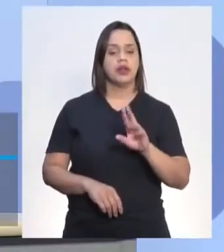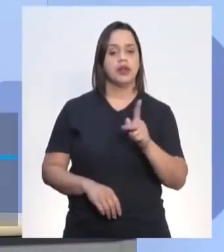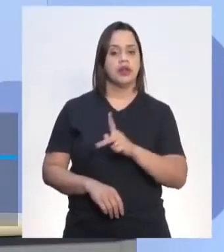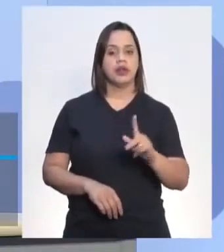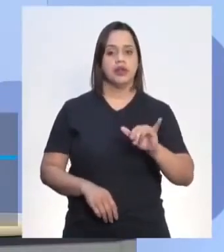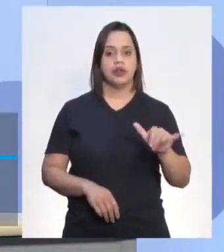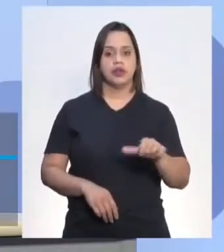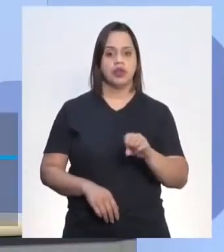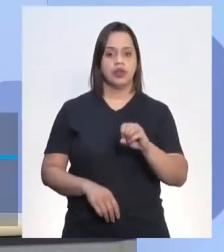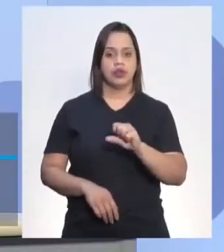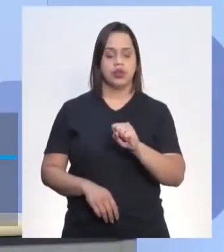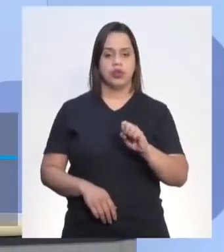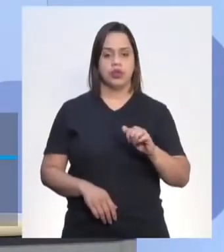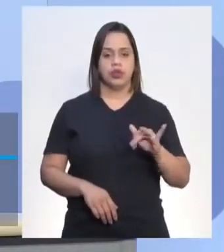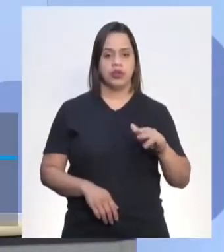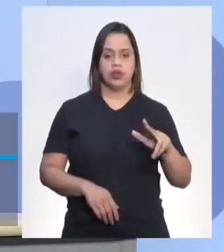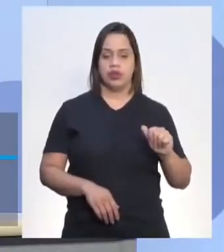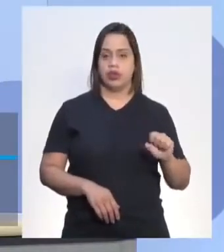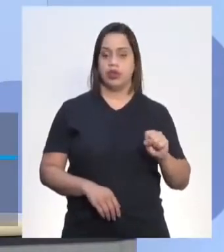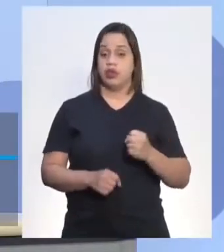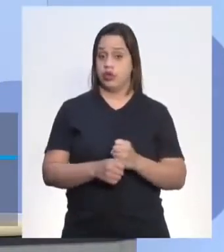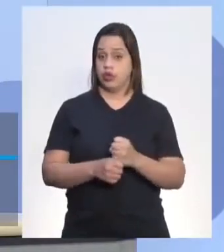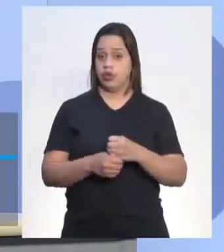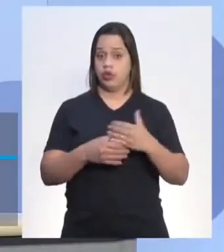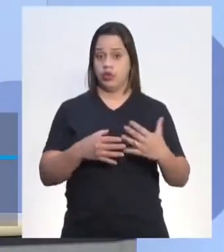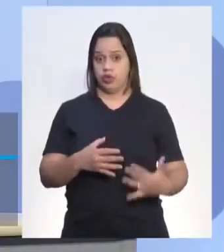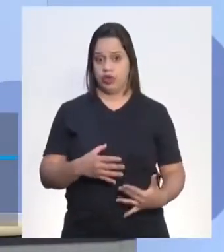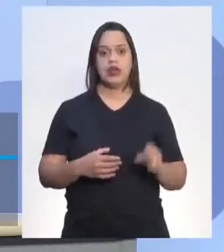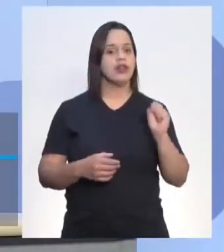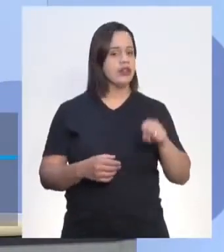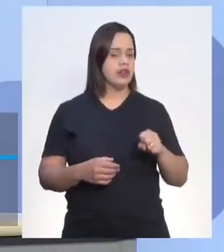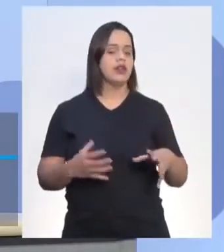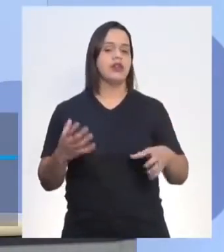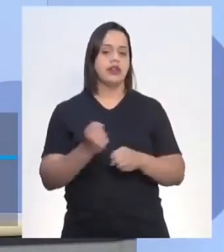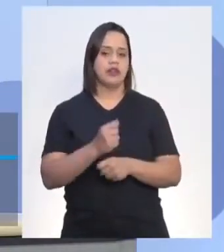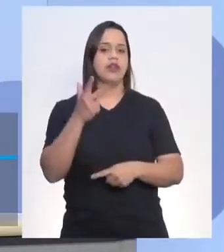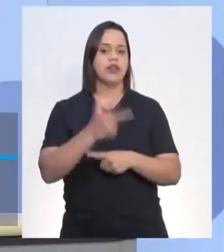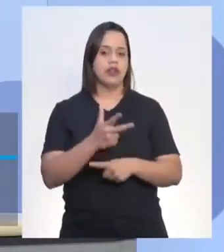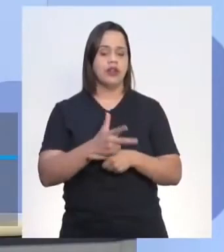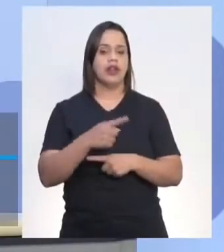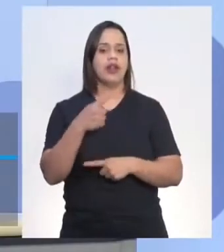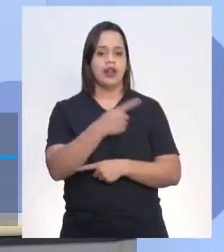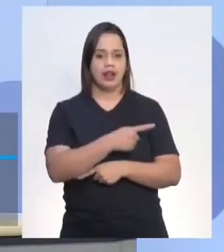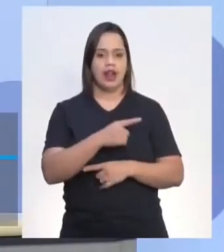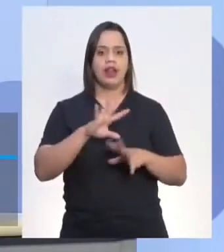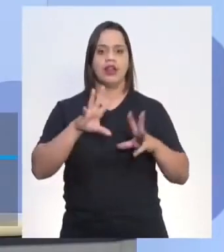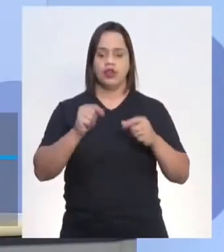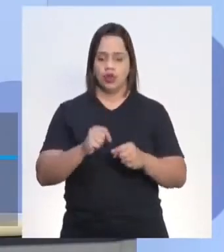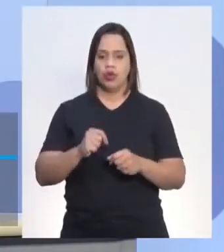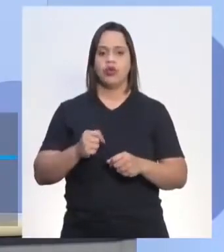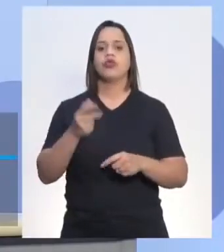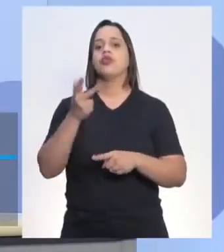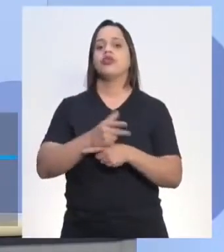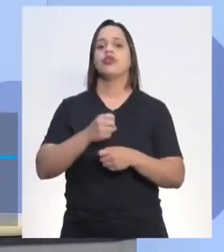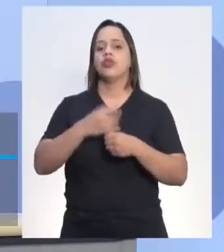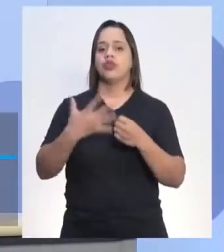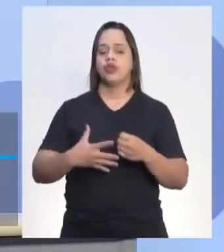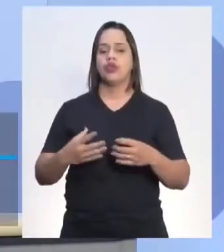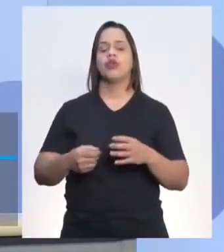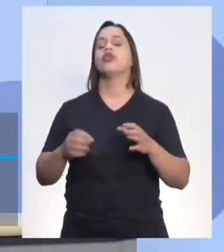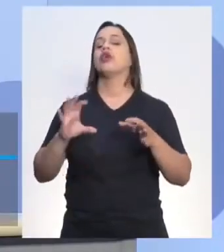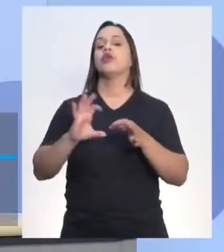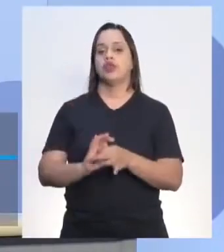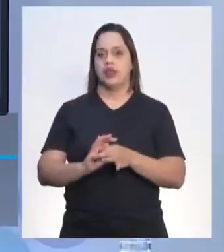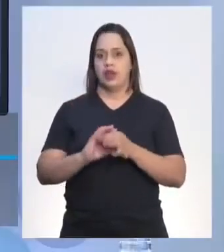os conteúdos, sim, serão gravados por mim e pela professora Roberta, lá nos conteúdos integrados, ok? Vamos então para a resposta,